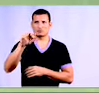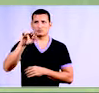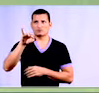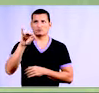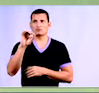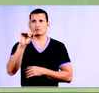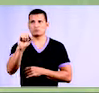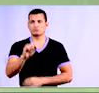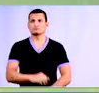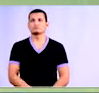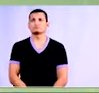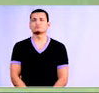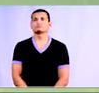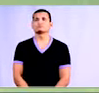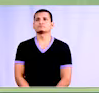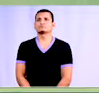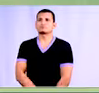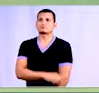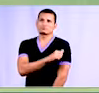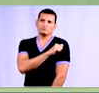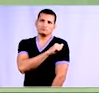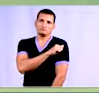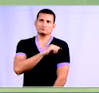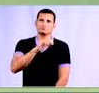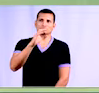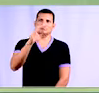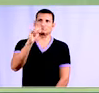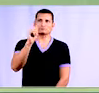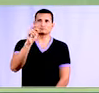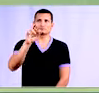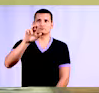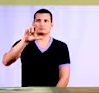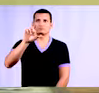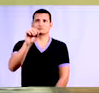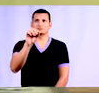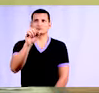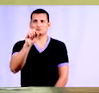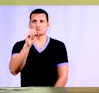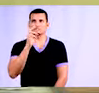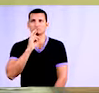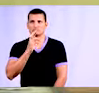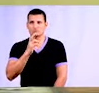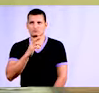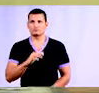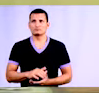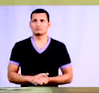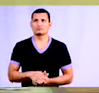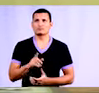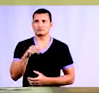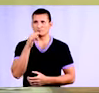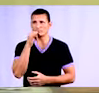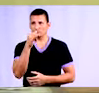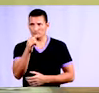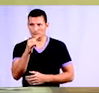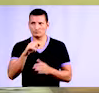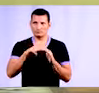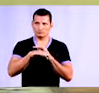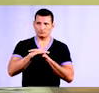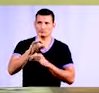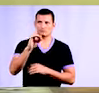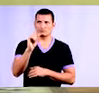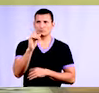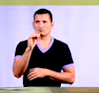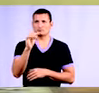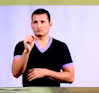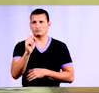é isso? Olha aqui, o aluno Carlos Novaes respondeu o seguinte. Sim. É composta de circuitos eletrônicos que armazenam dados